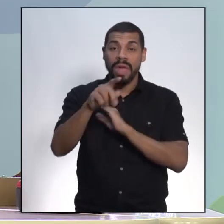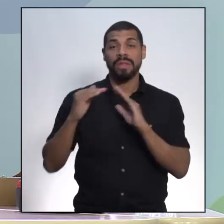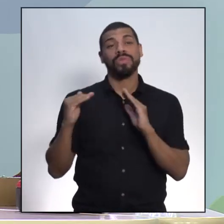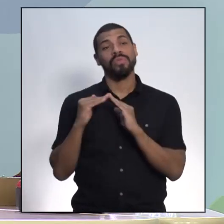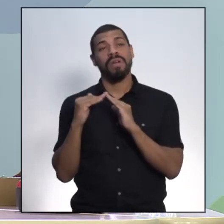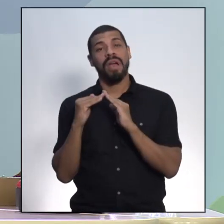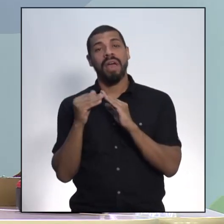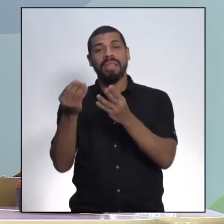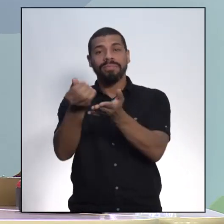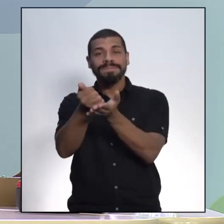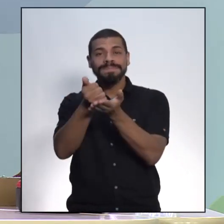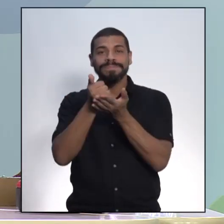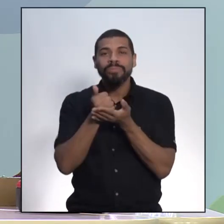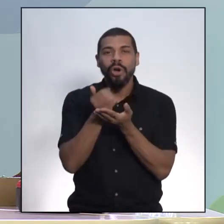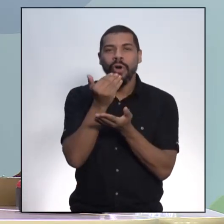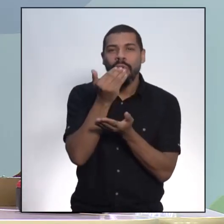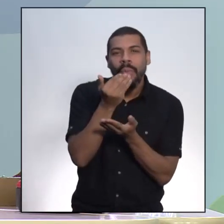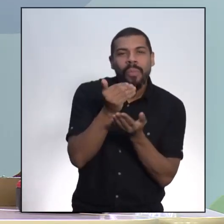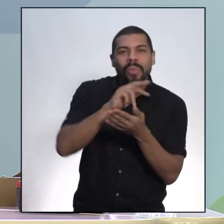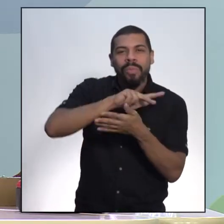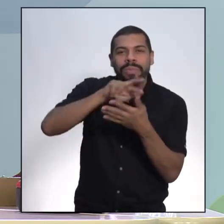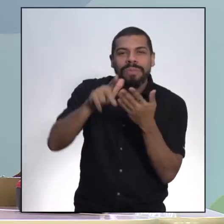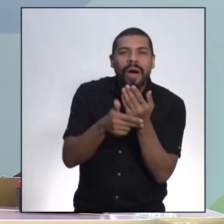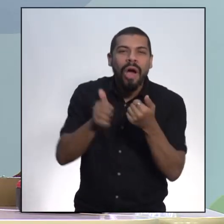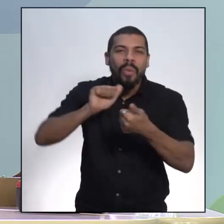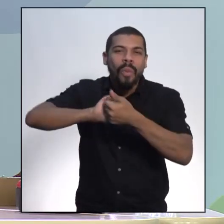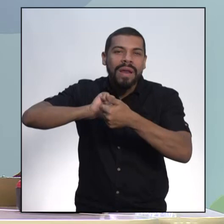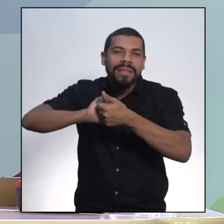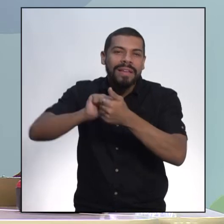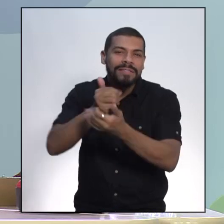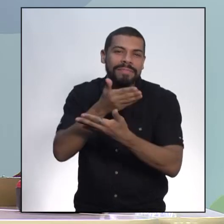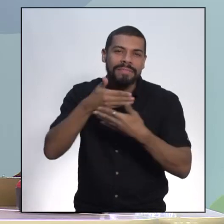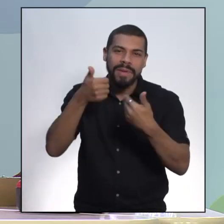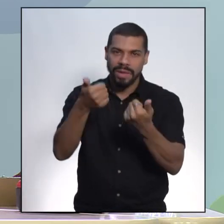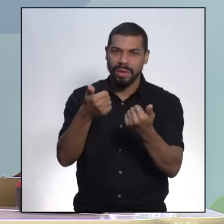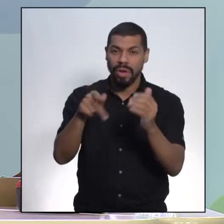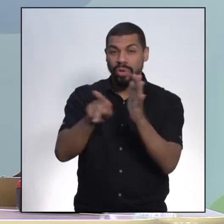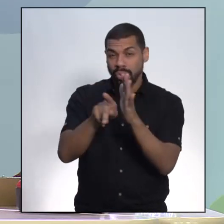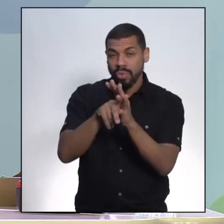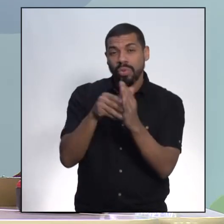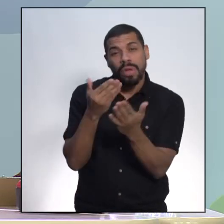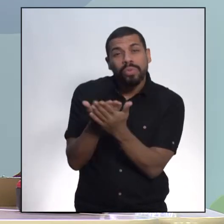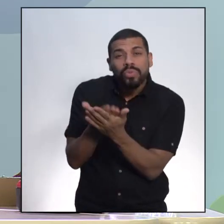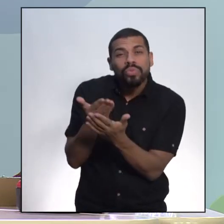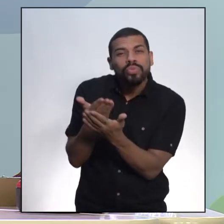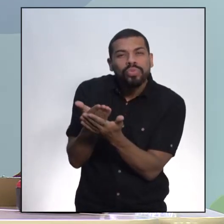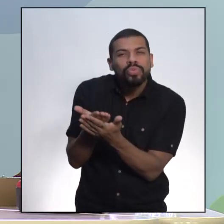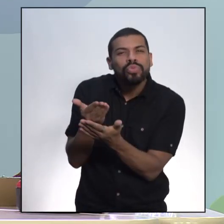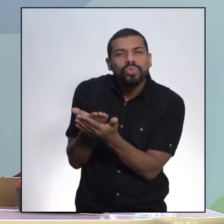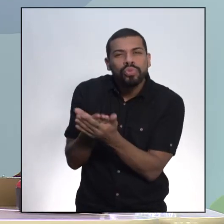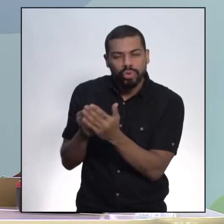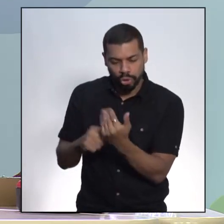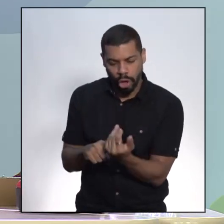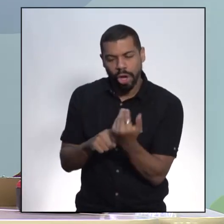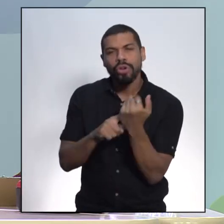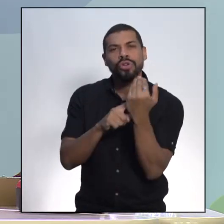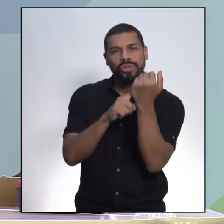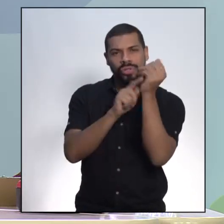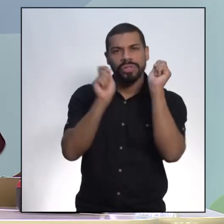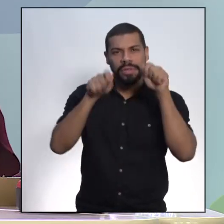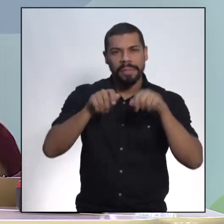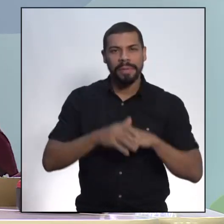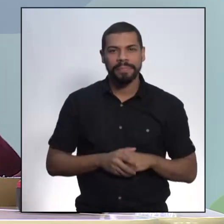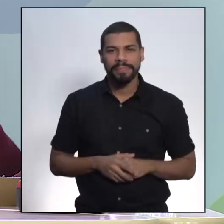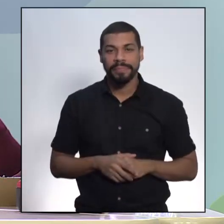seu alimento com uma qualidade melhor. Né? E tudo isso tem a ver com estudos e mais tecnologia. Né? Alguém